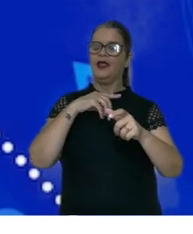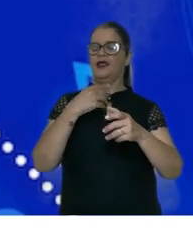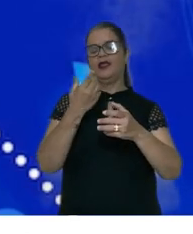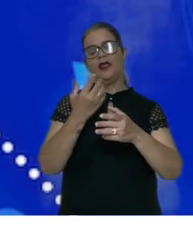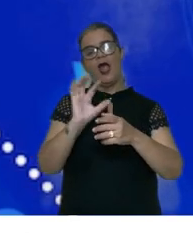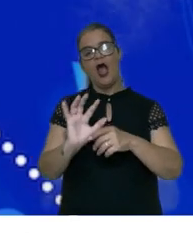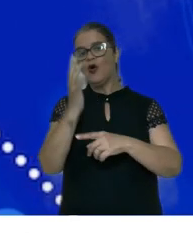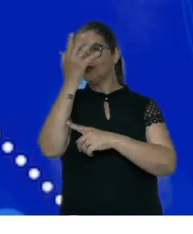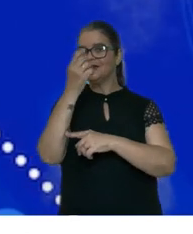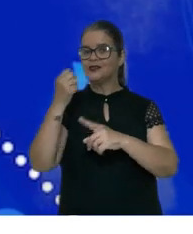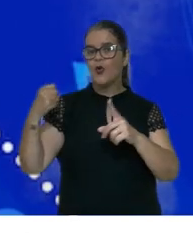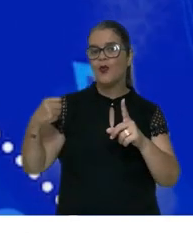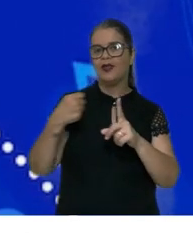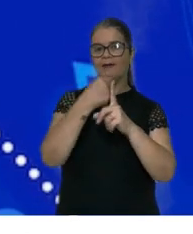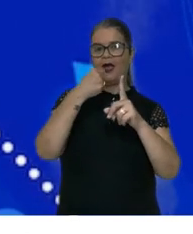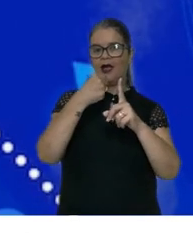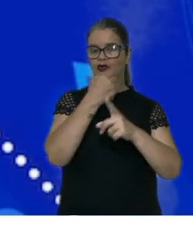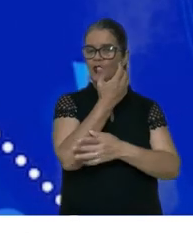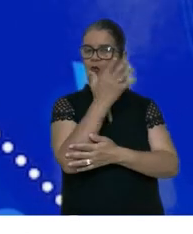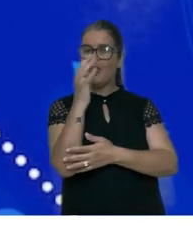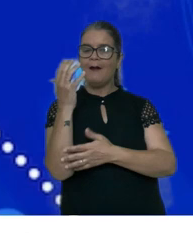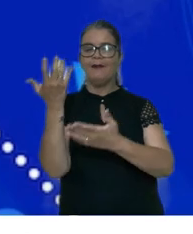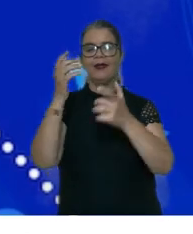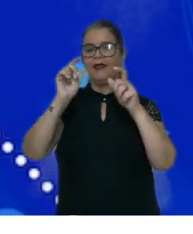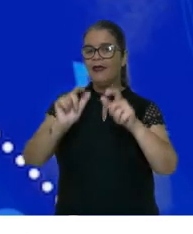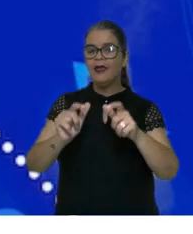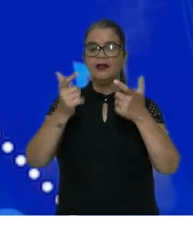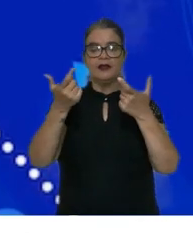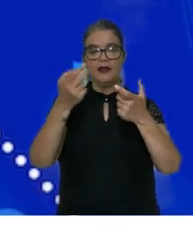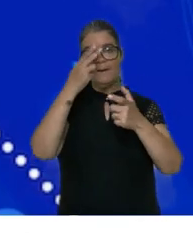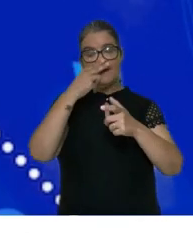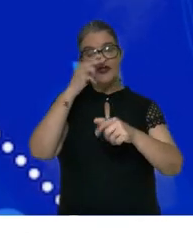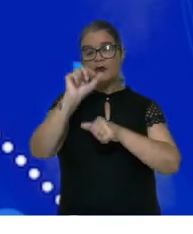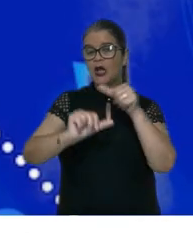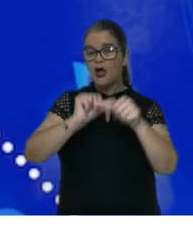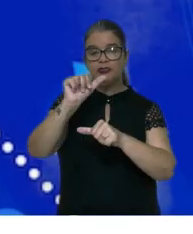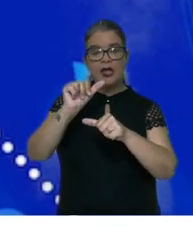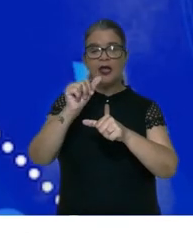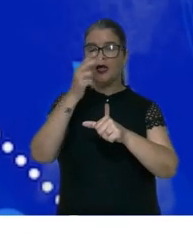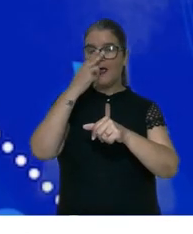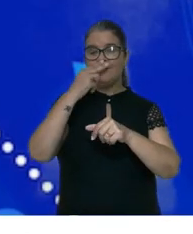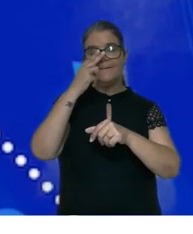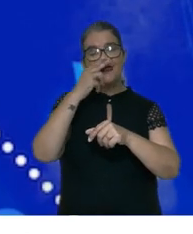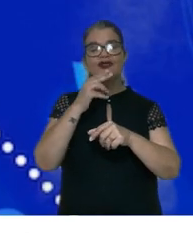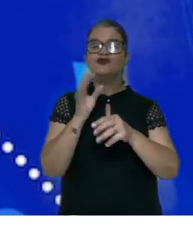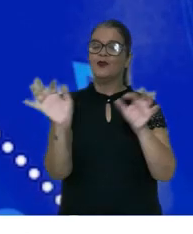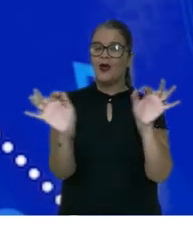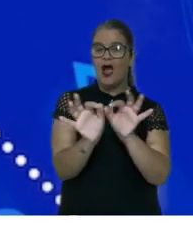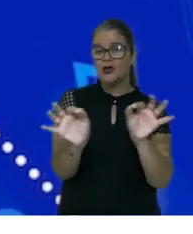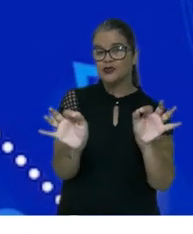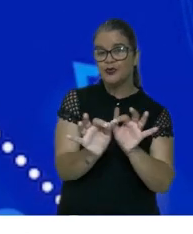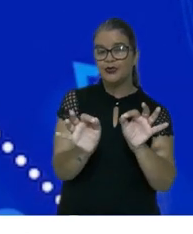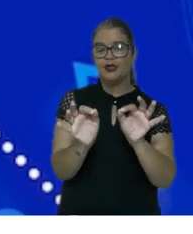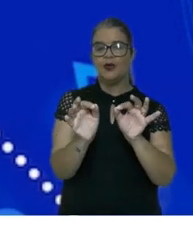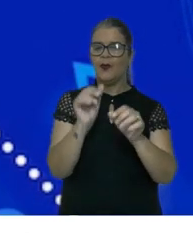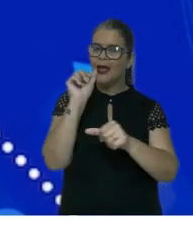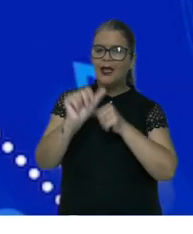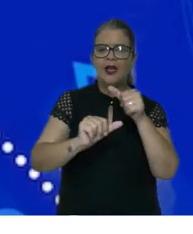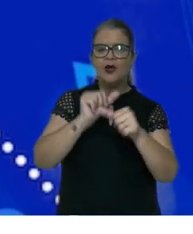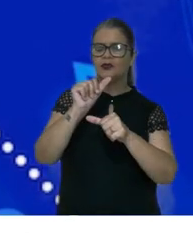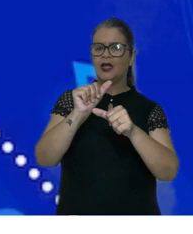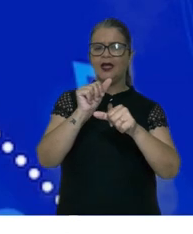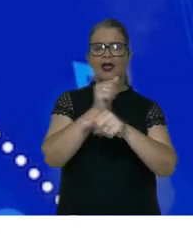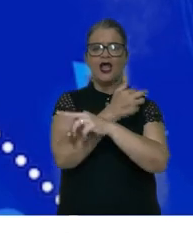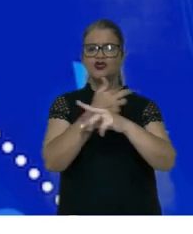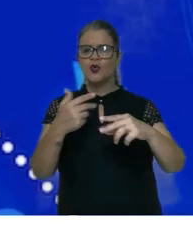impacto sobre esse ambiente, porque ele altera, mesmo que de forma muito sutil, ele altera as condições